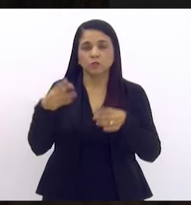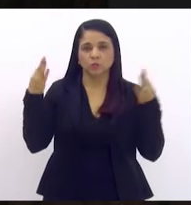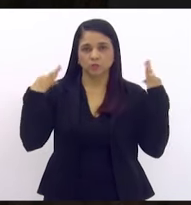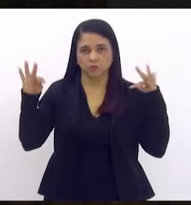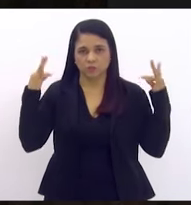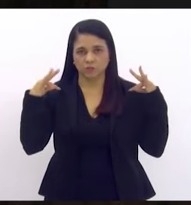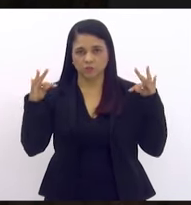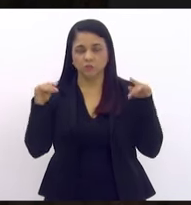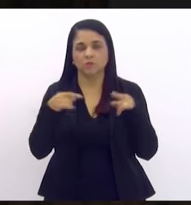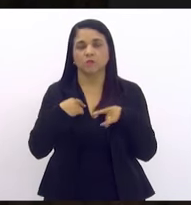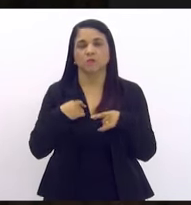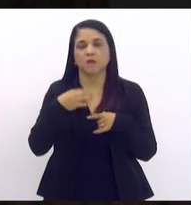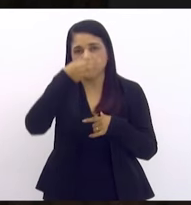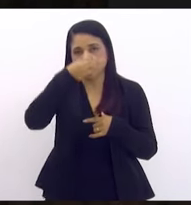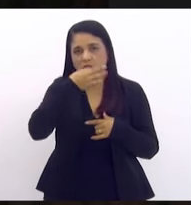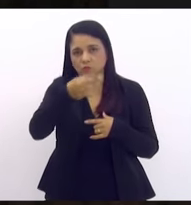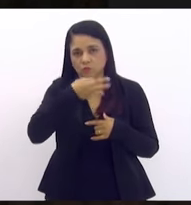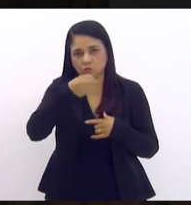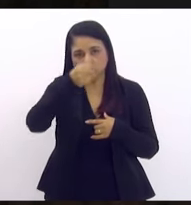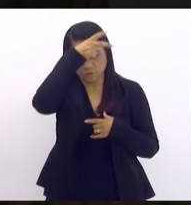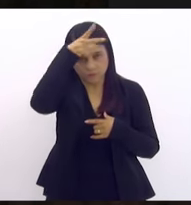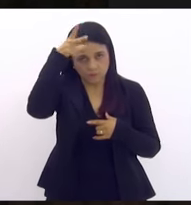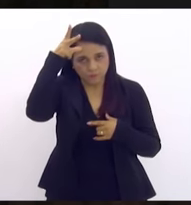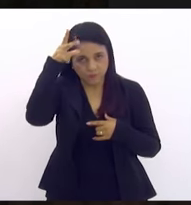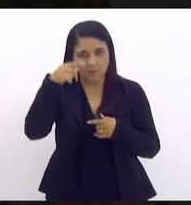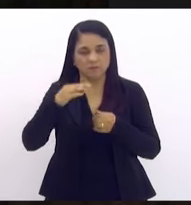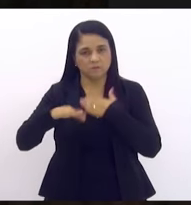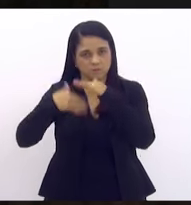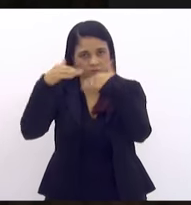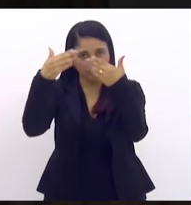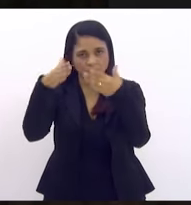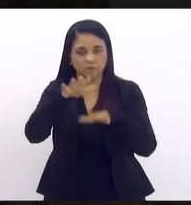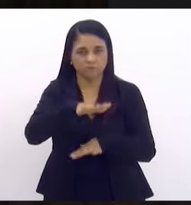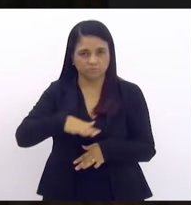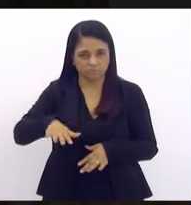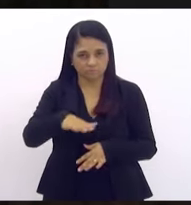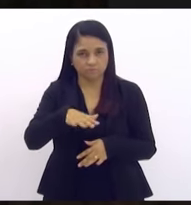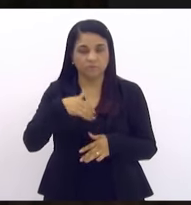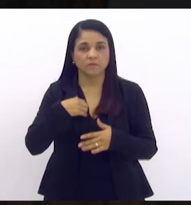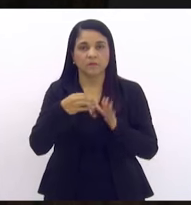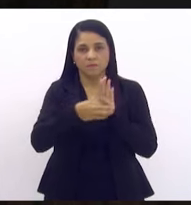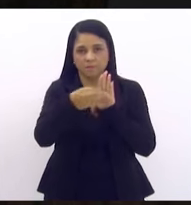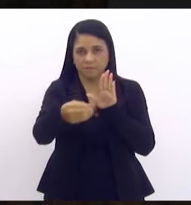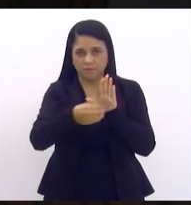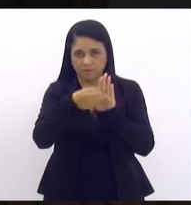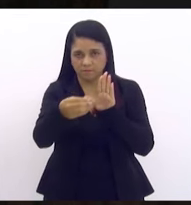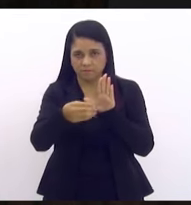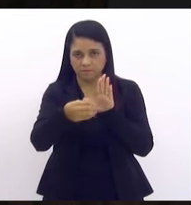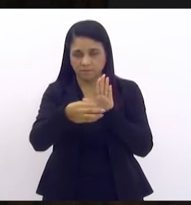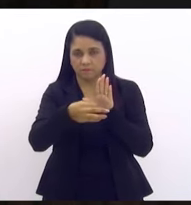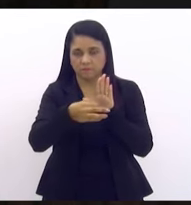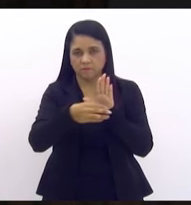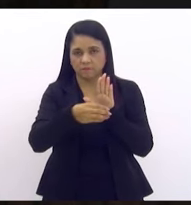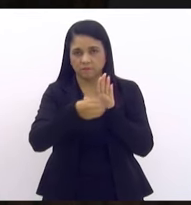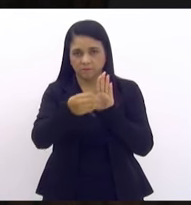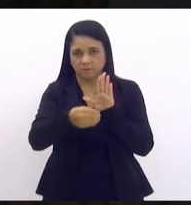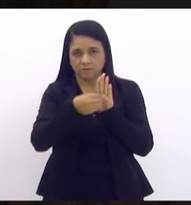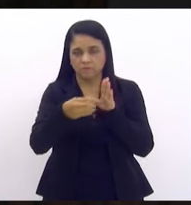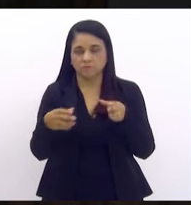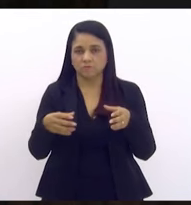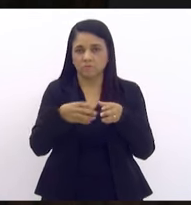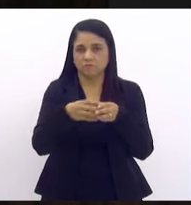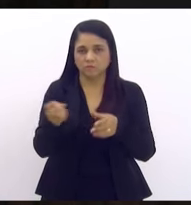e de assuntos municipais e desenvolvimento Regional para emitir parecer pela comissão de